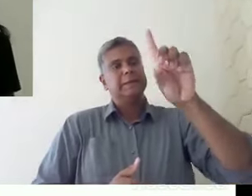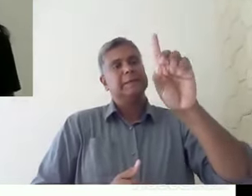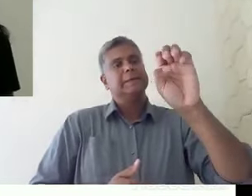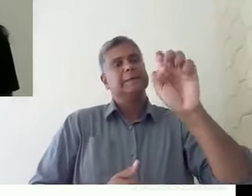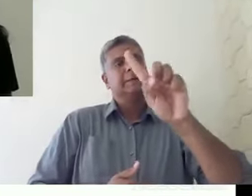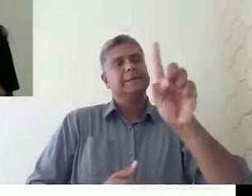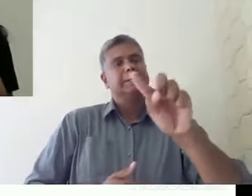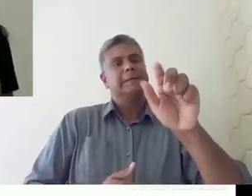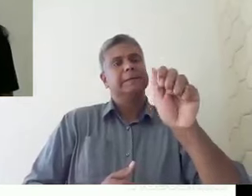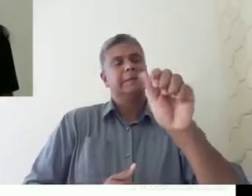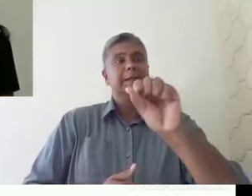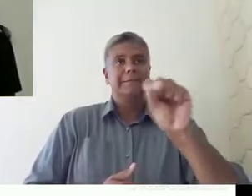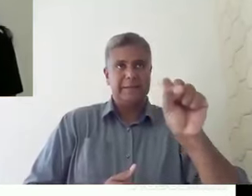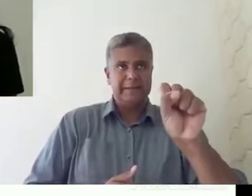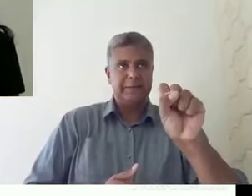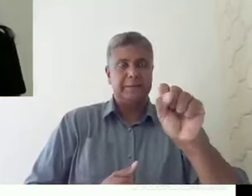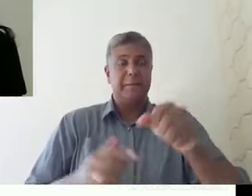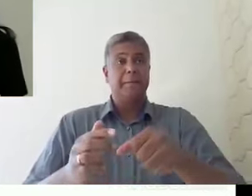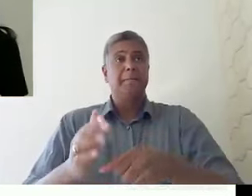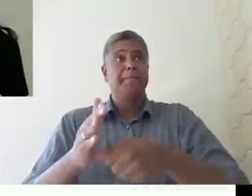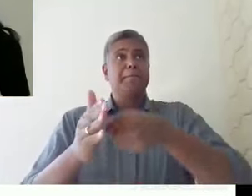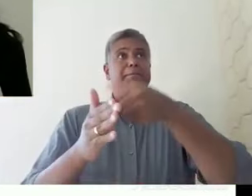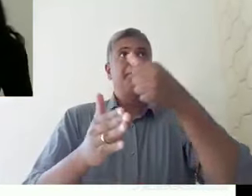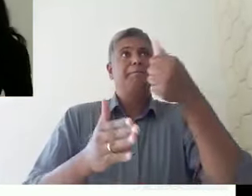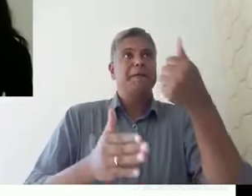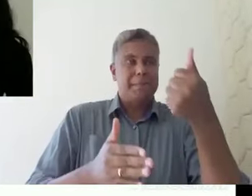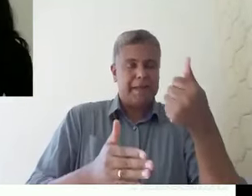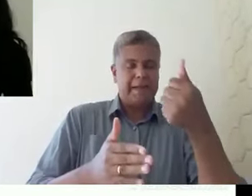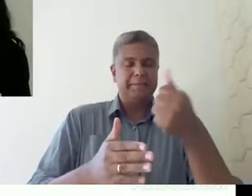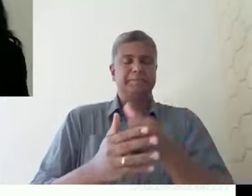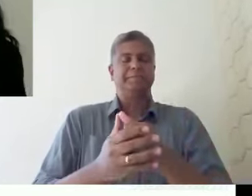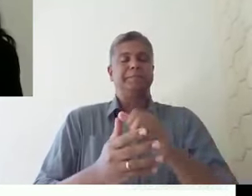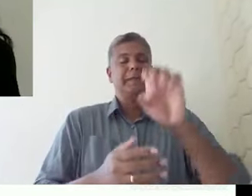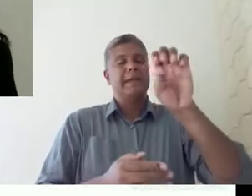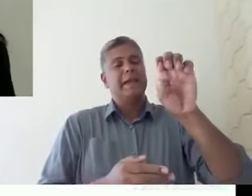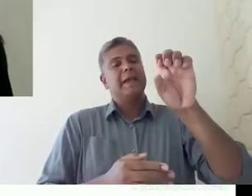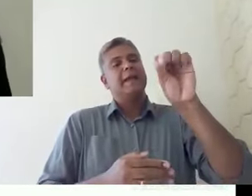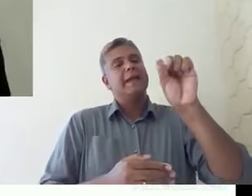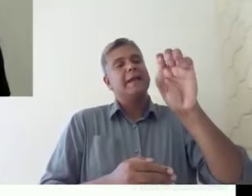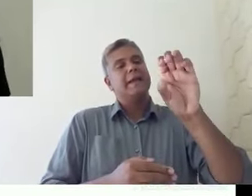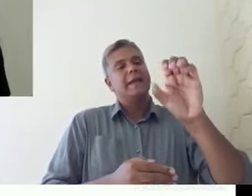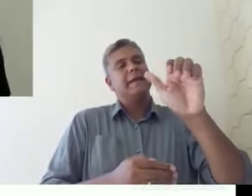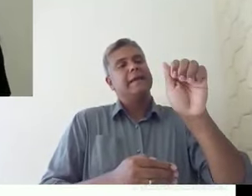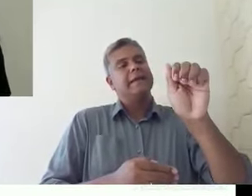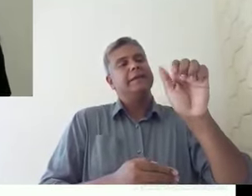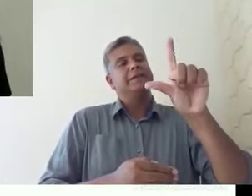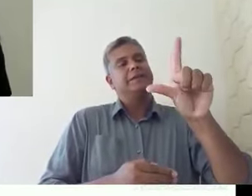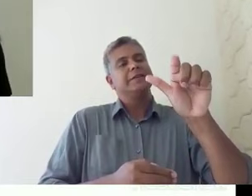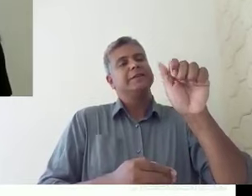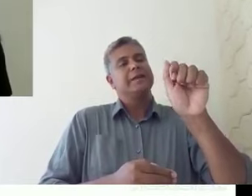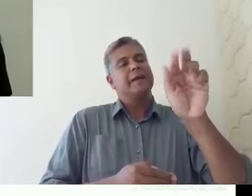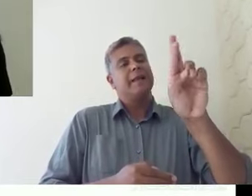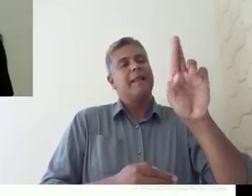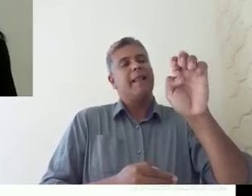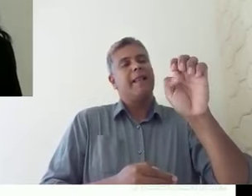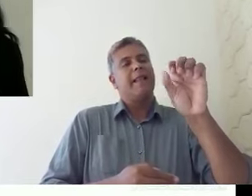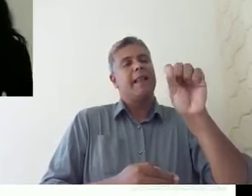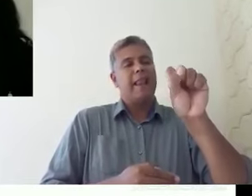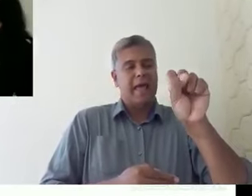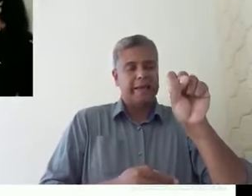gente tem na física. A gente tem as categorias de grandezas